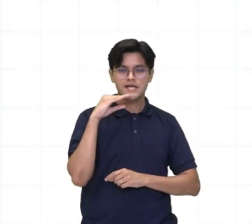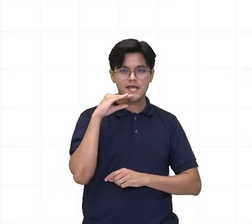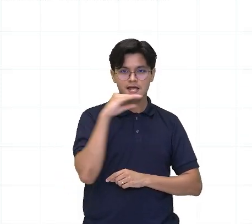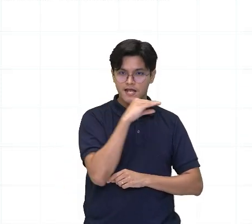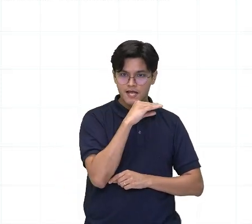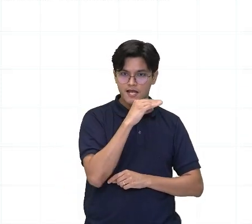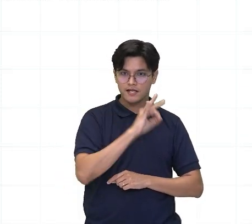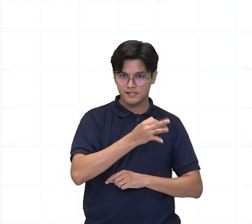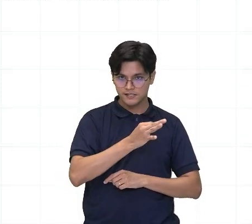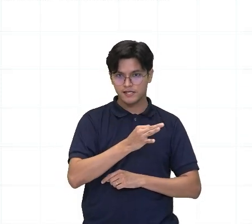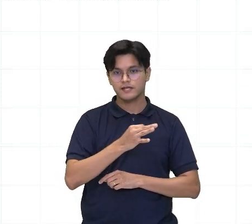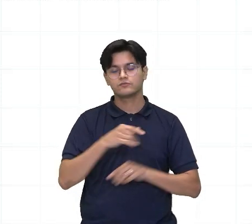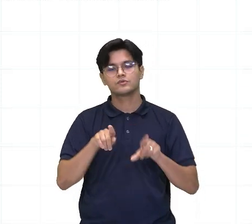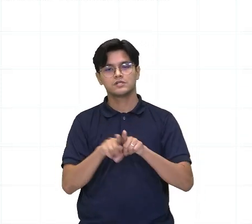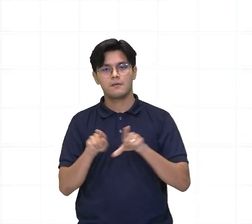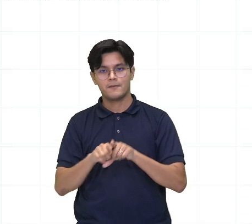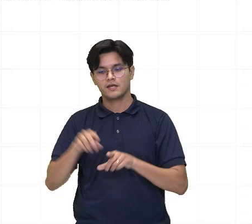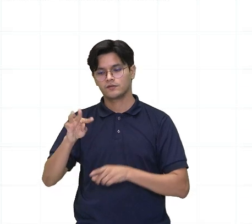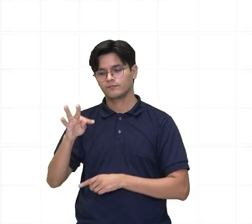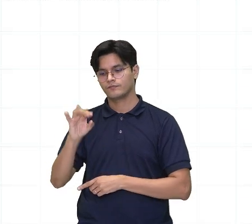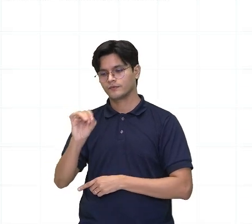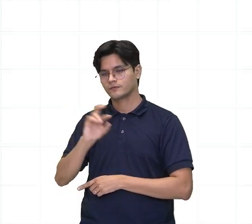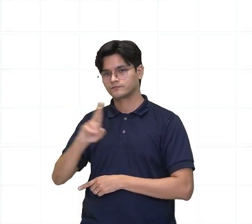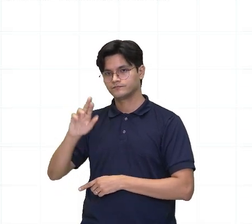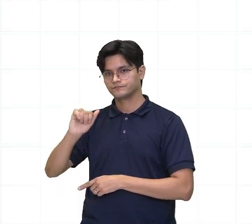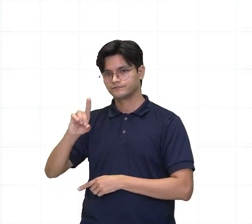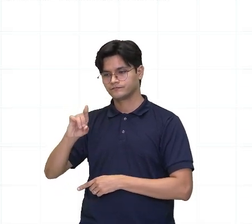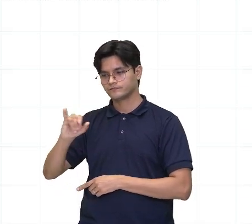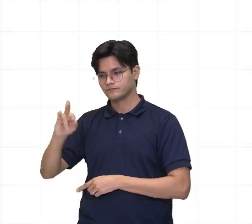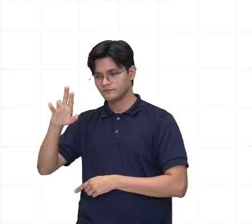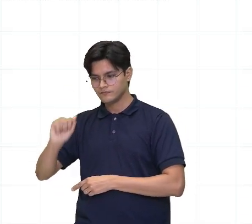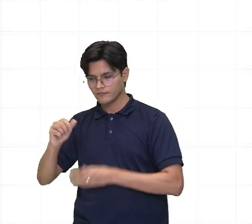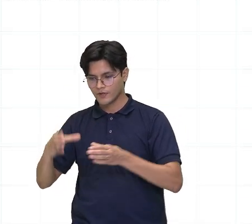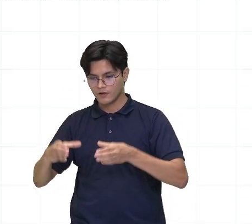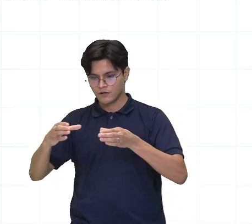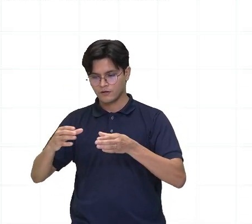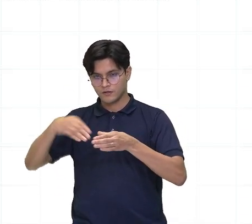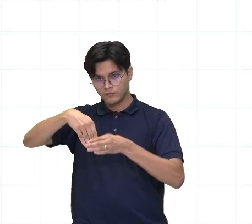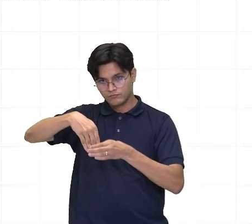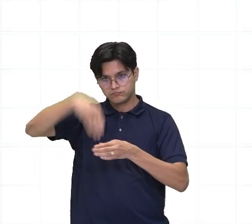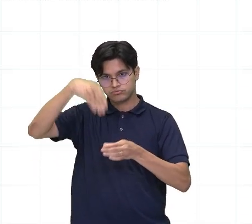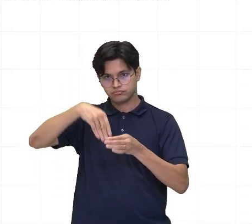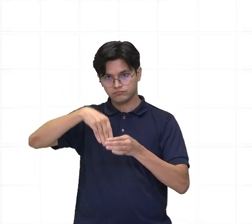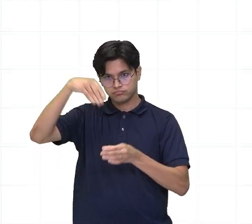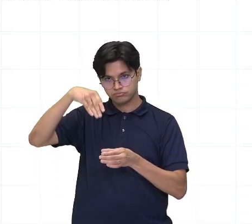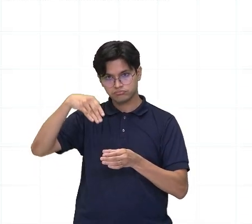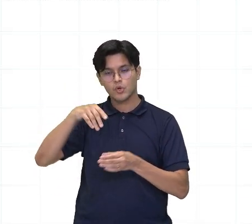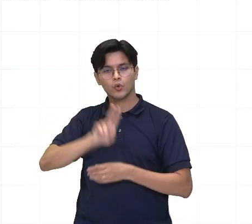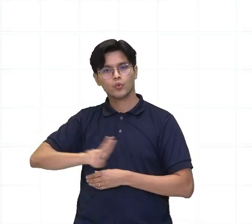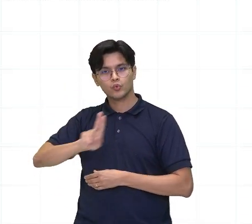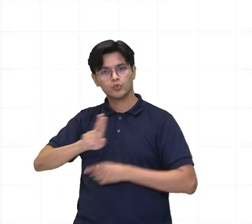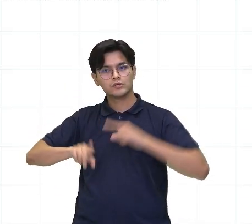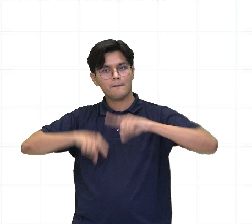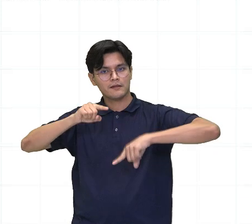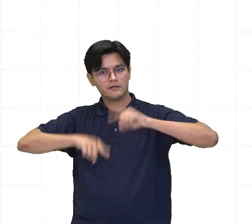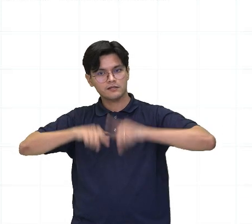é feito pelo níquel e pelo cromo. E no chuveiro, como nós estamos aí